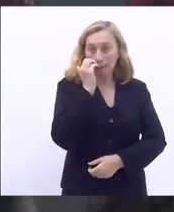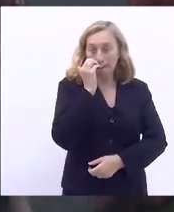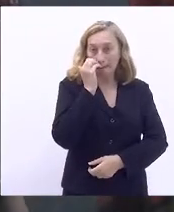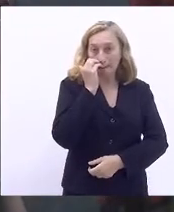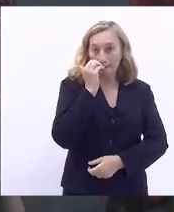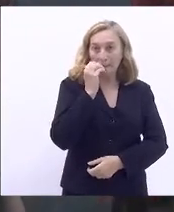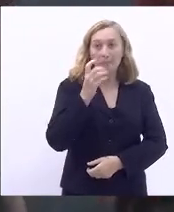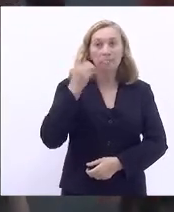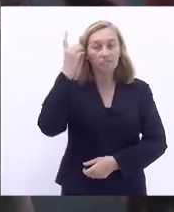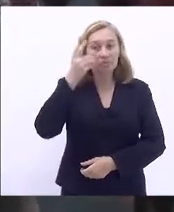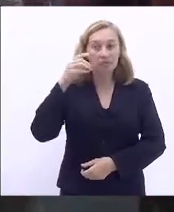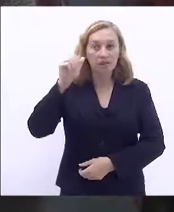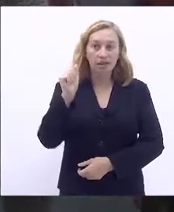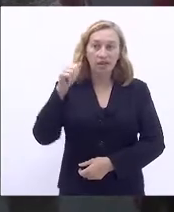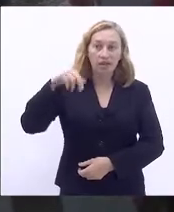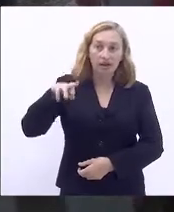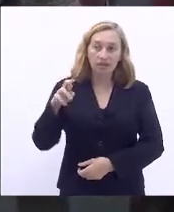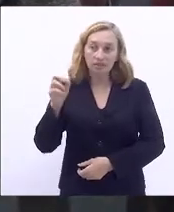Deputado Anderson Moraes.